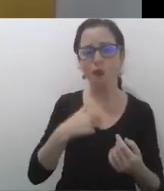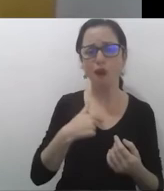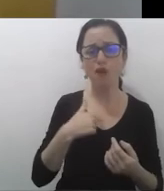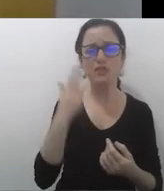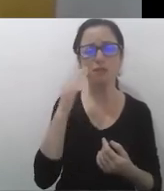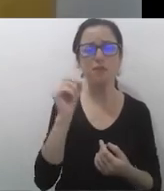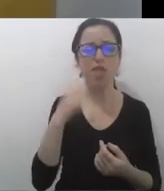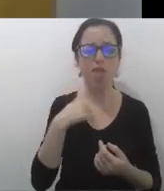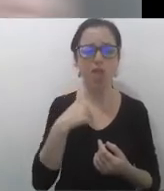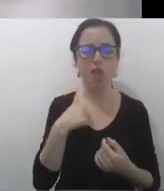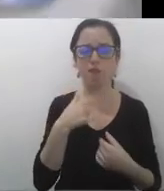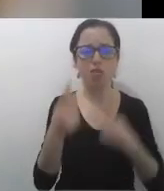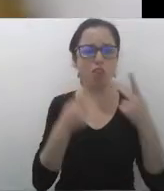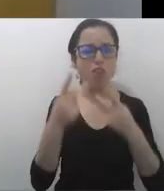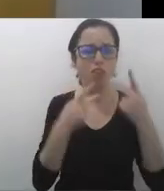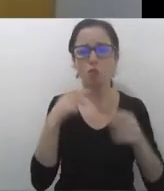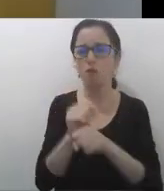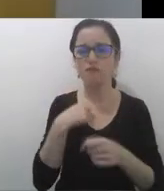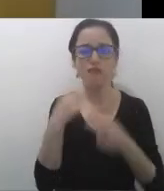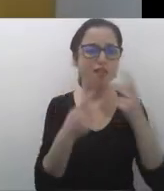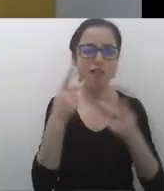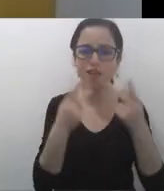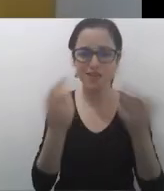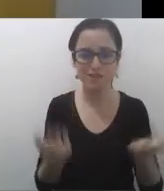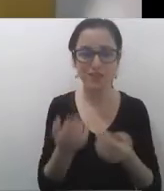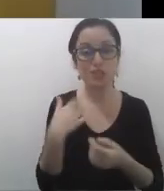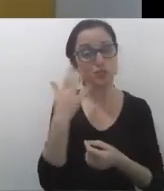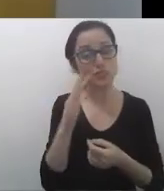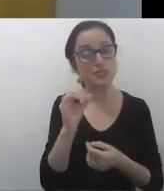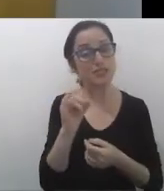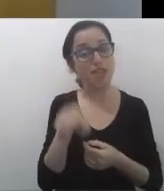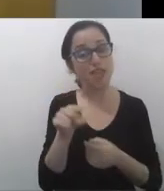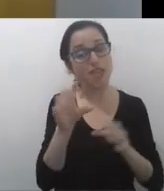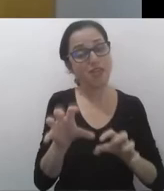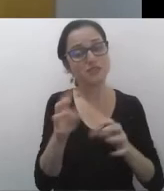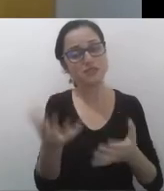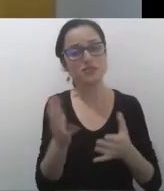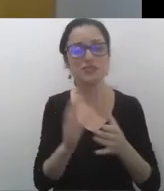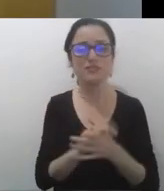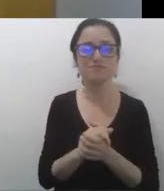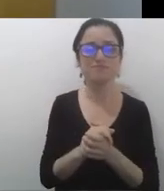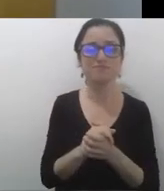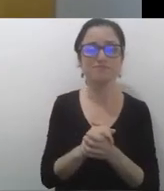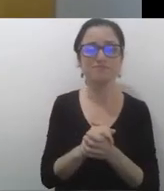quem me conhece sabe, quando eu ligo o motor, eu não paro de falar. Então, eu não sei se é o caso, né?